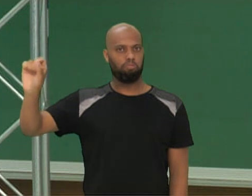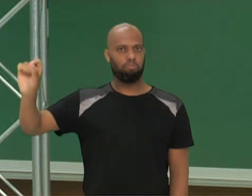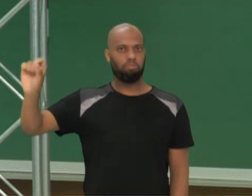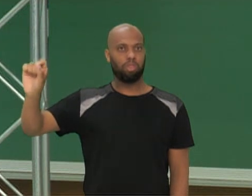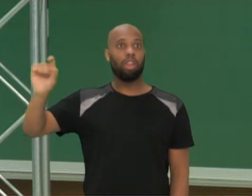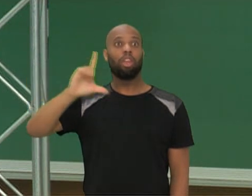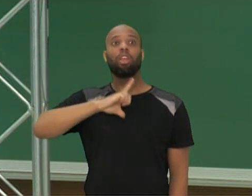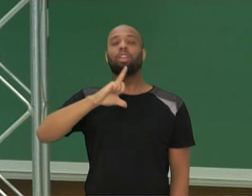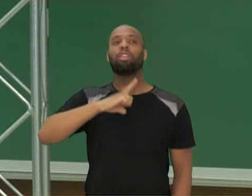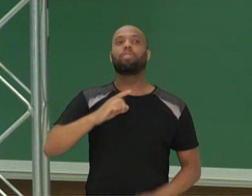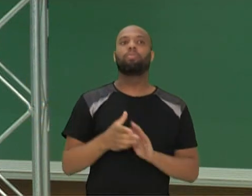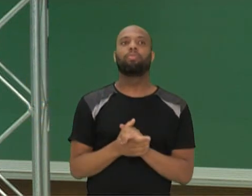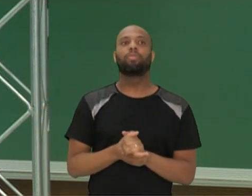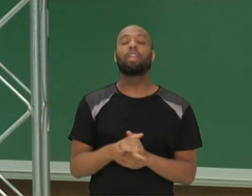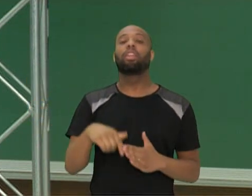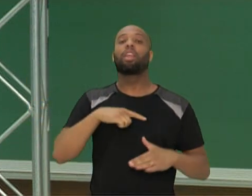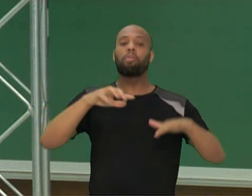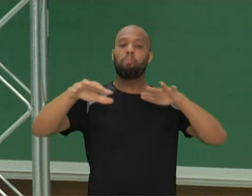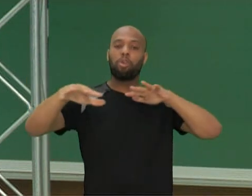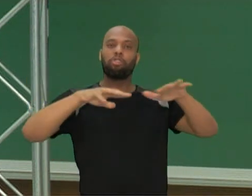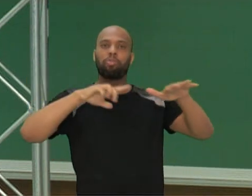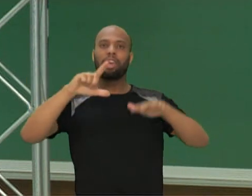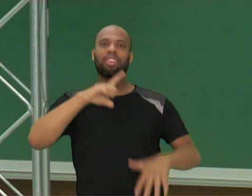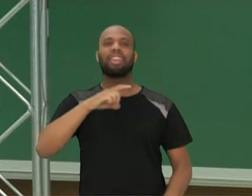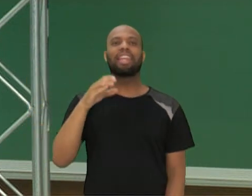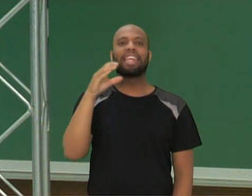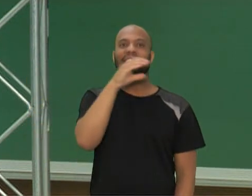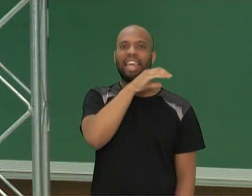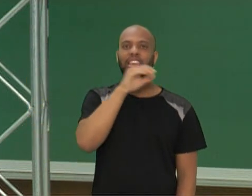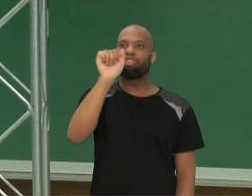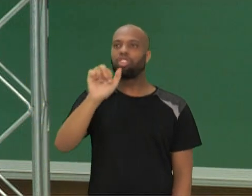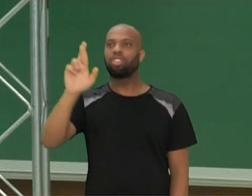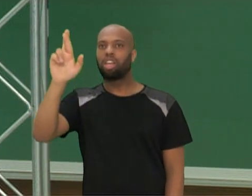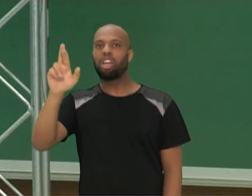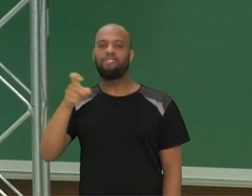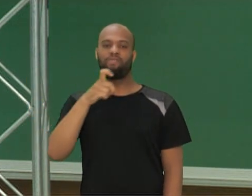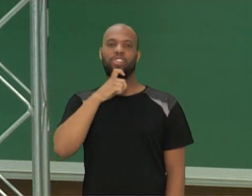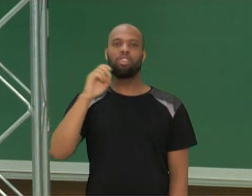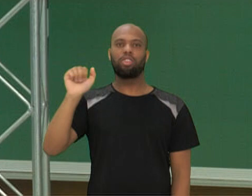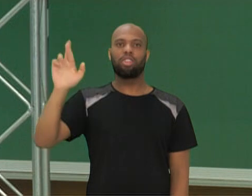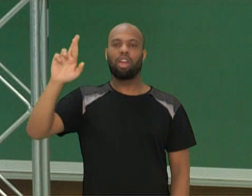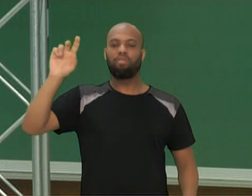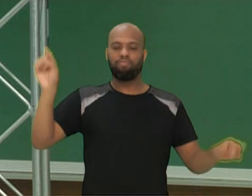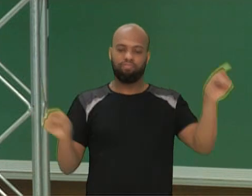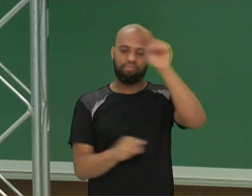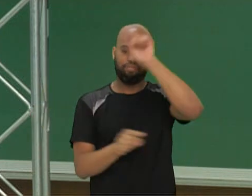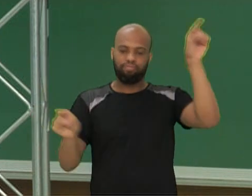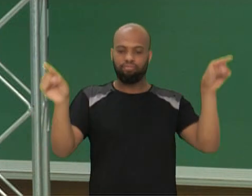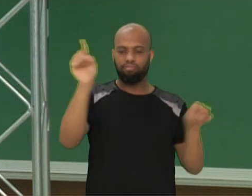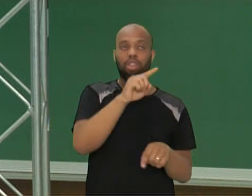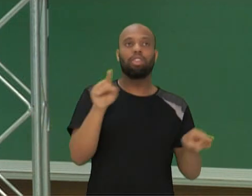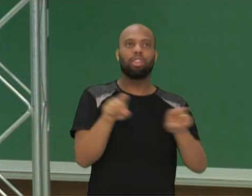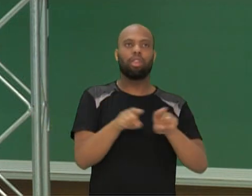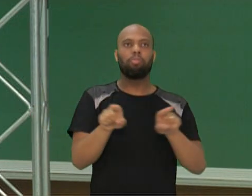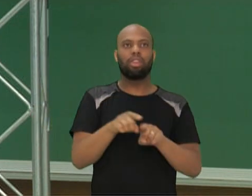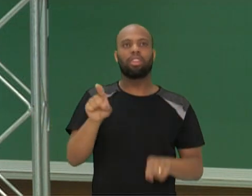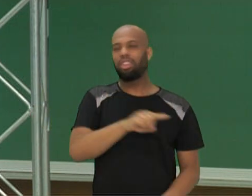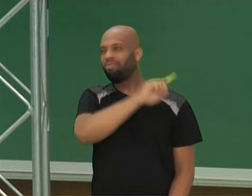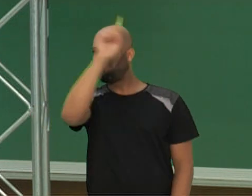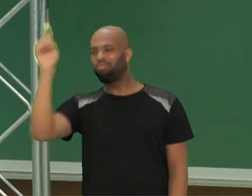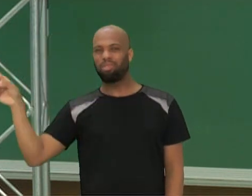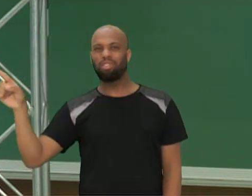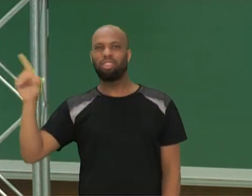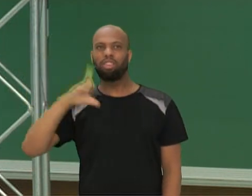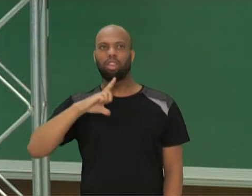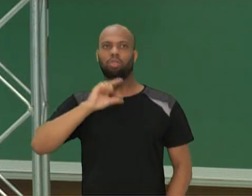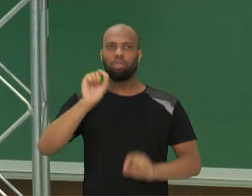Observe que nós temos ali uma movimentação entre ar quente e ar frio, e aí nós temos ali, ó, na figura da direita, da extrema direita